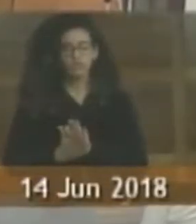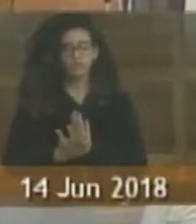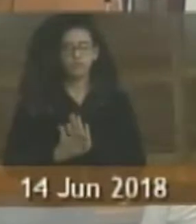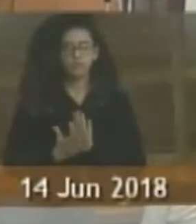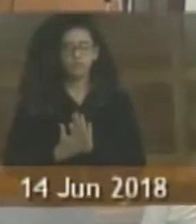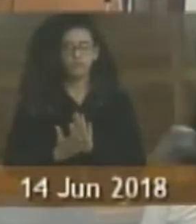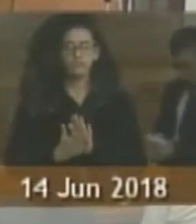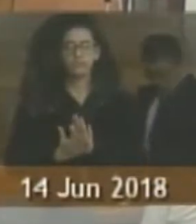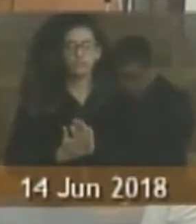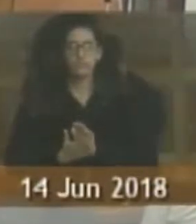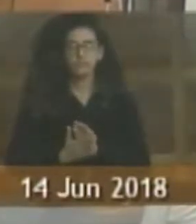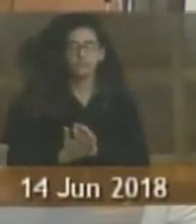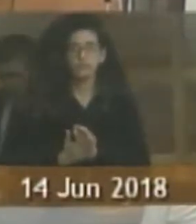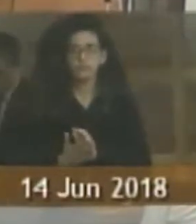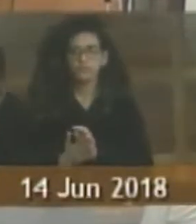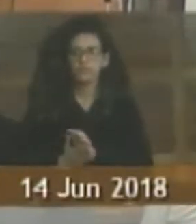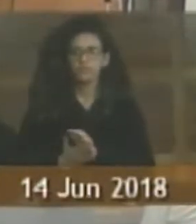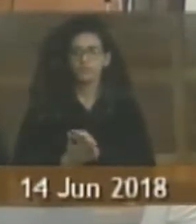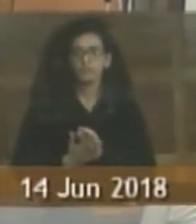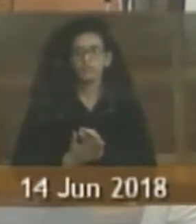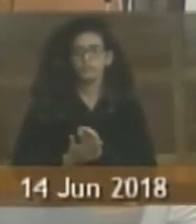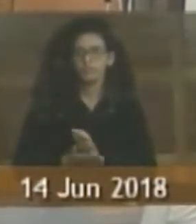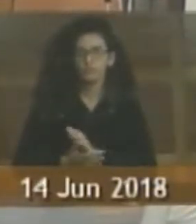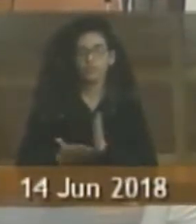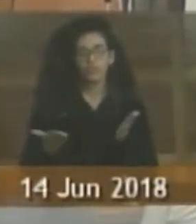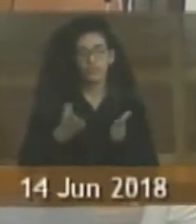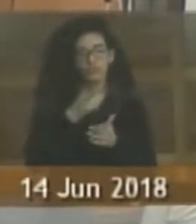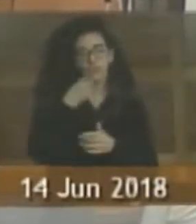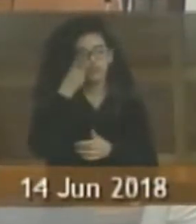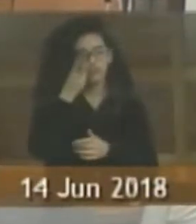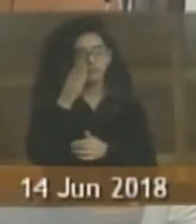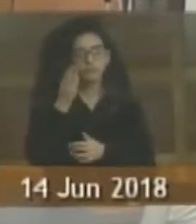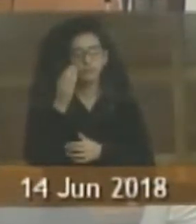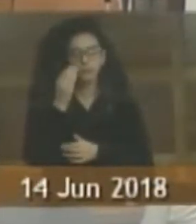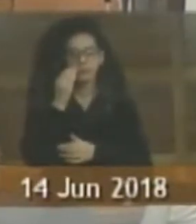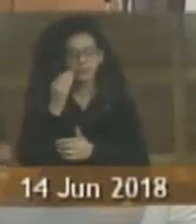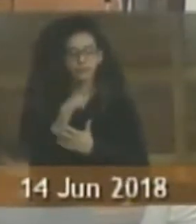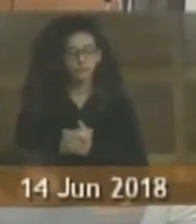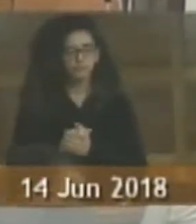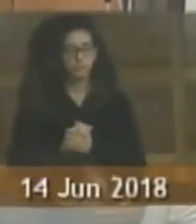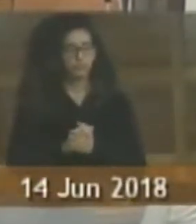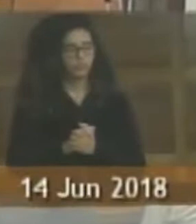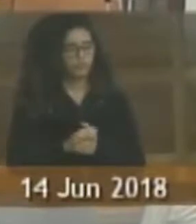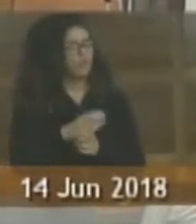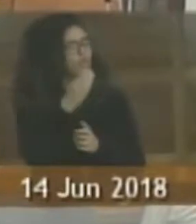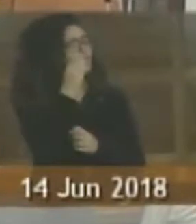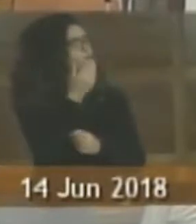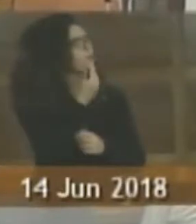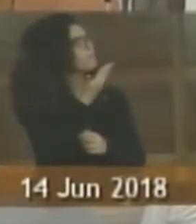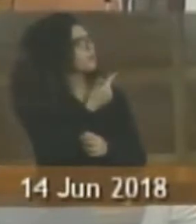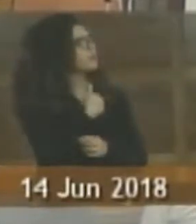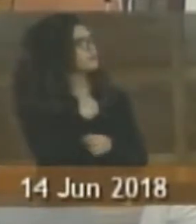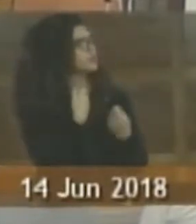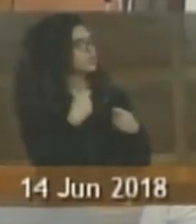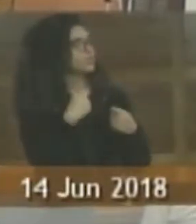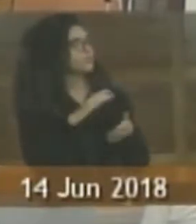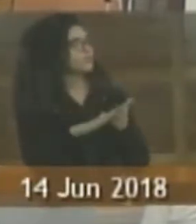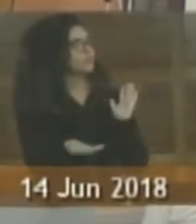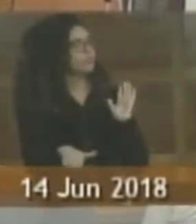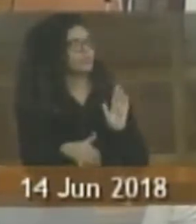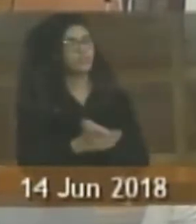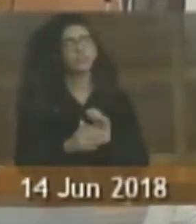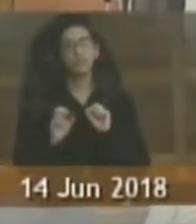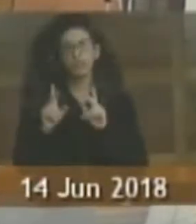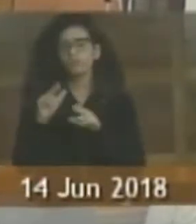Senhor presidente. Com a palavra, vereador Canindé. Solicito a minha retirada. Okay. Gostaria de colocar em votação.